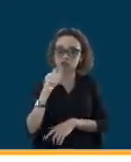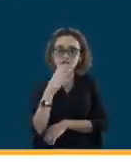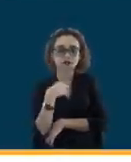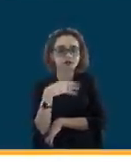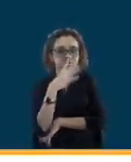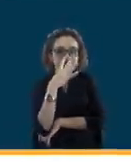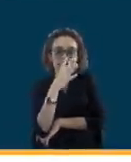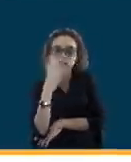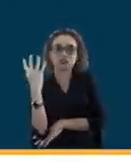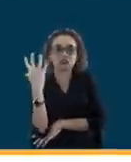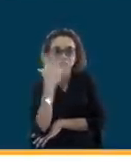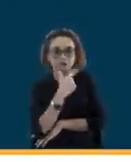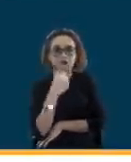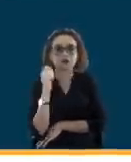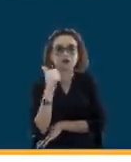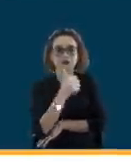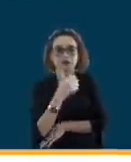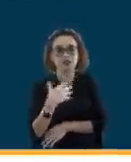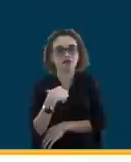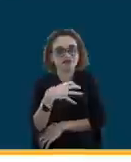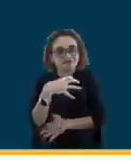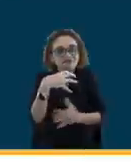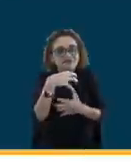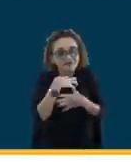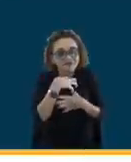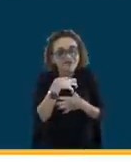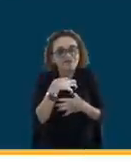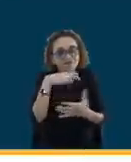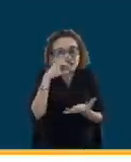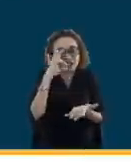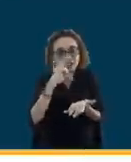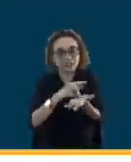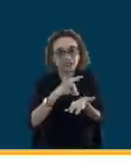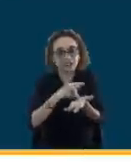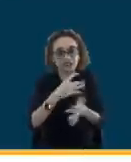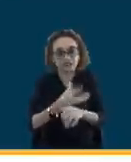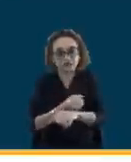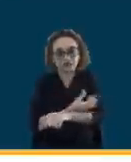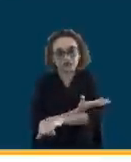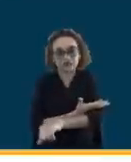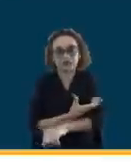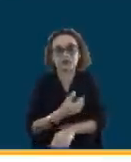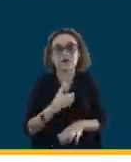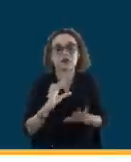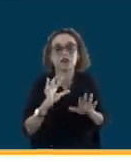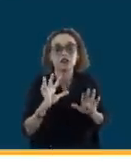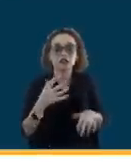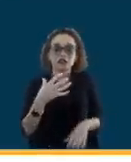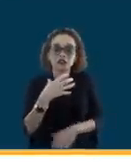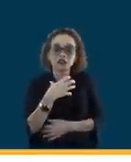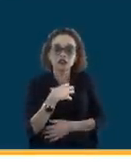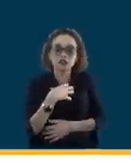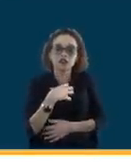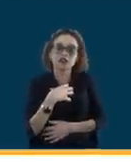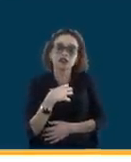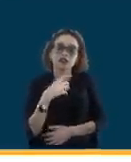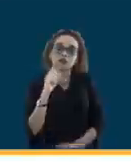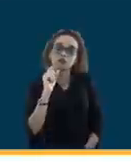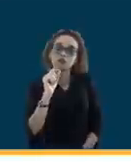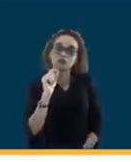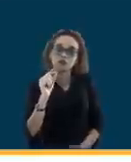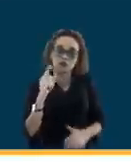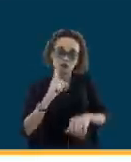belíssima. Fiquei muito comovido, muito tocado. E sinto que, nesse